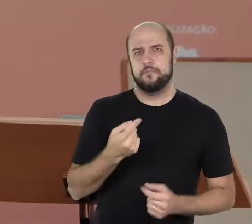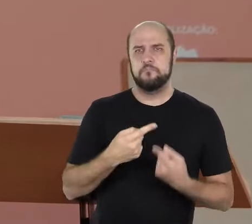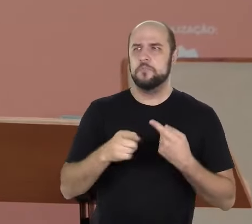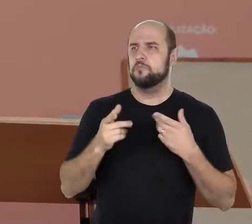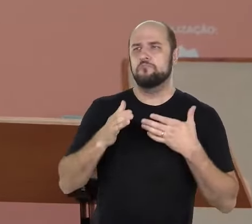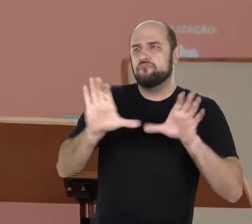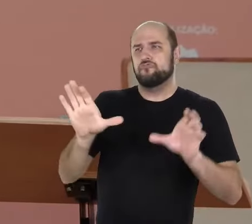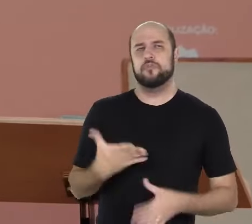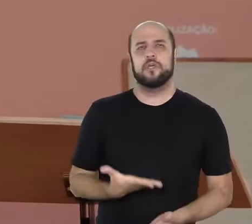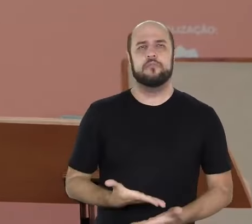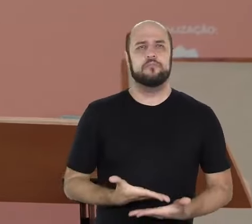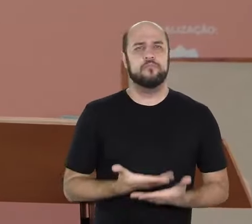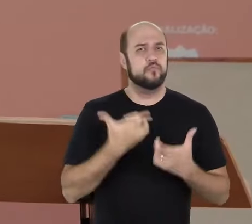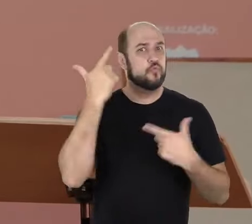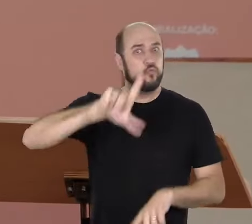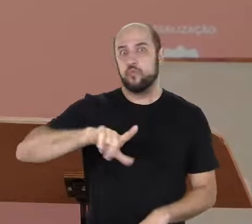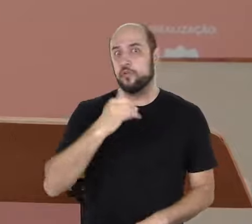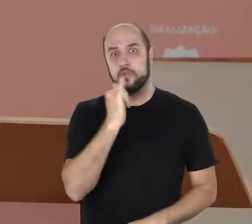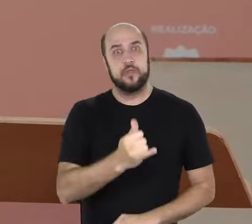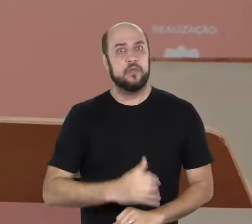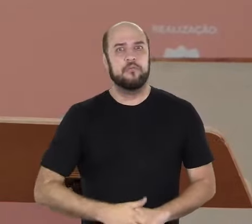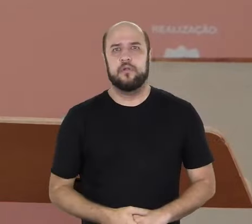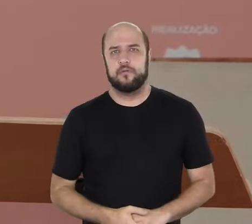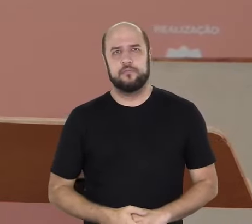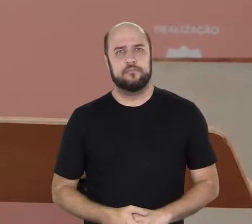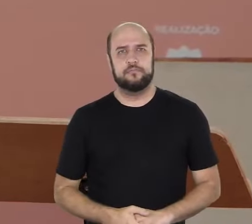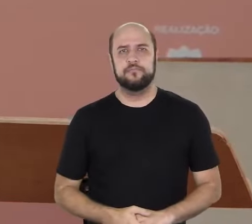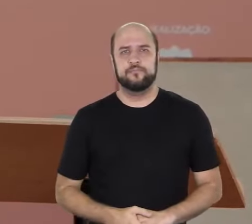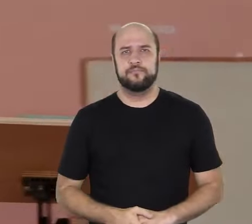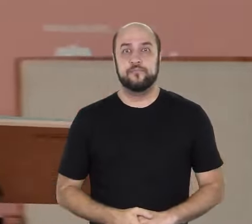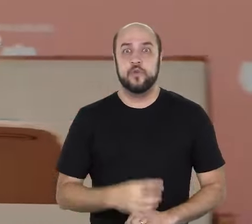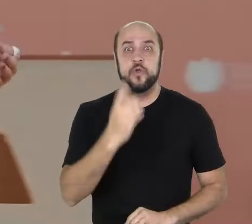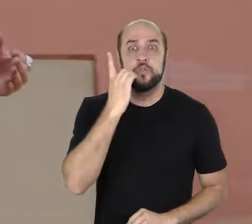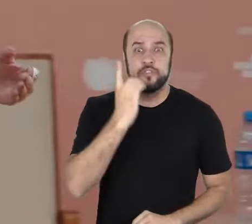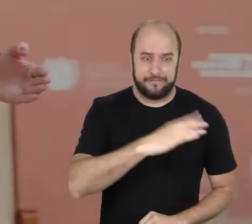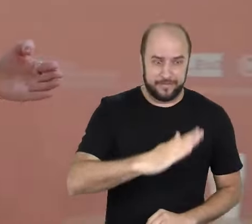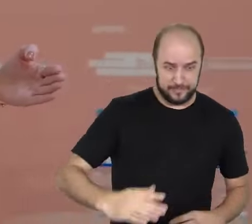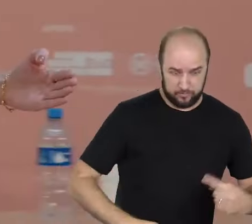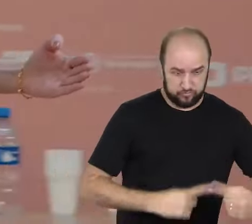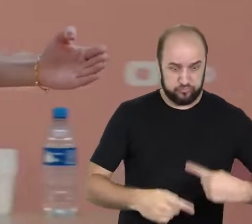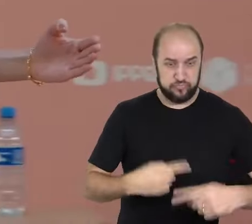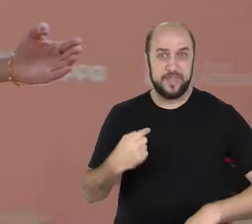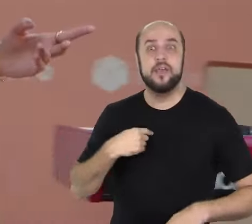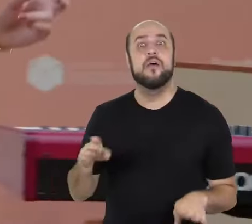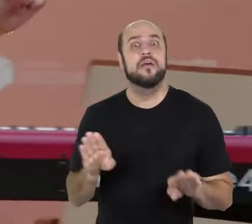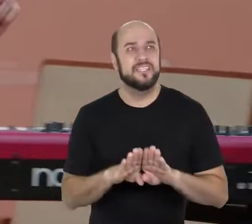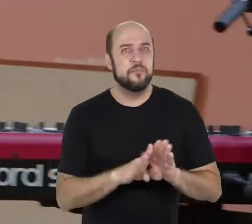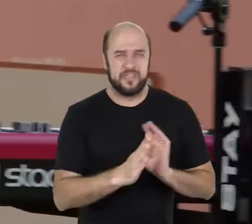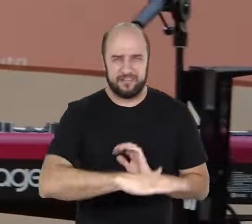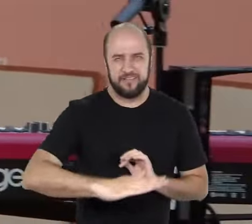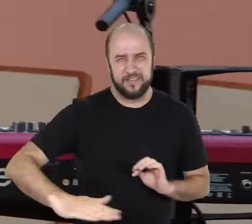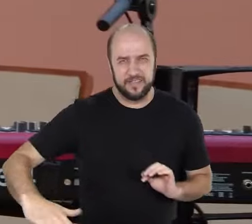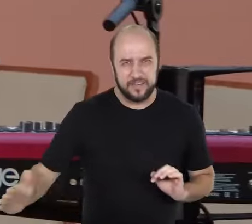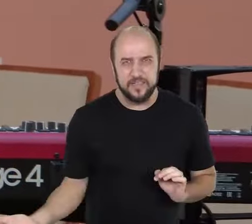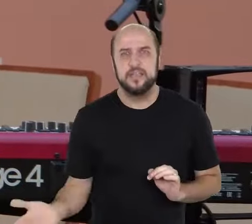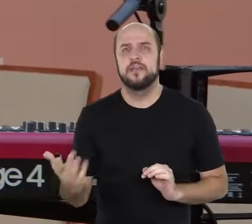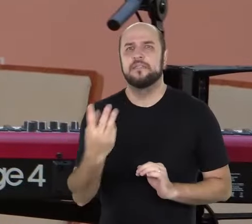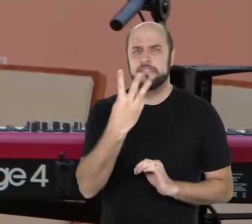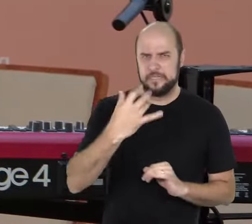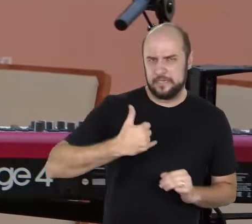fala, perde a capacidade da fala. Um dia uma criança está se desenvolvendo. Eu também tive, quando eu era criança, com